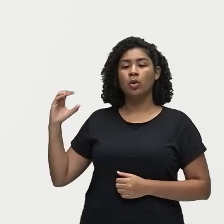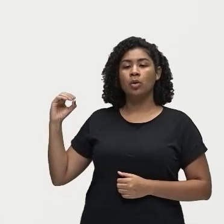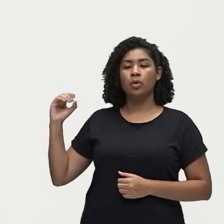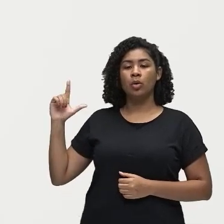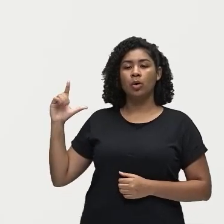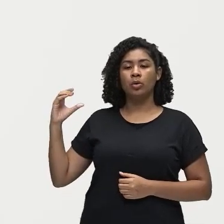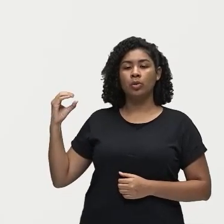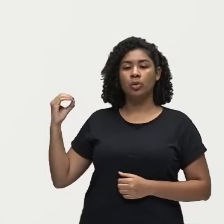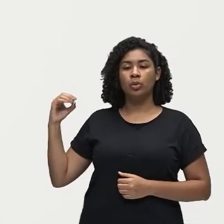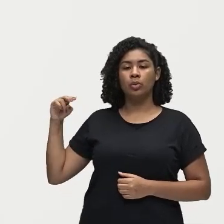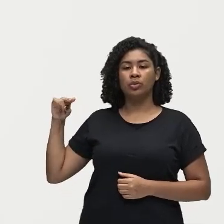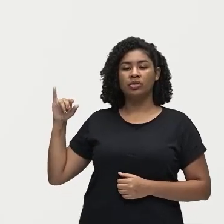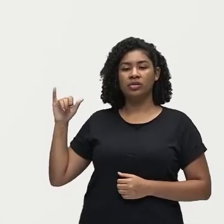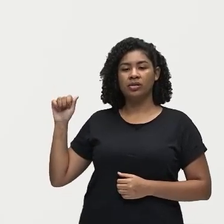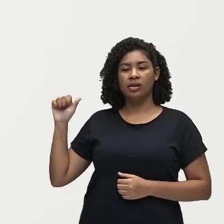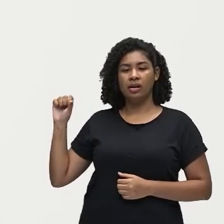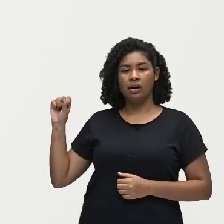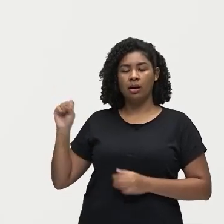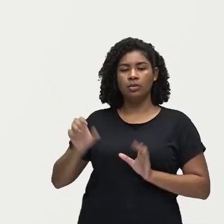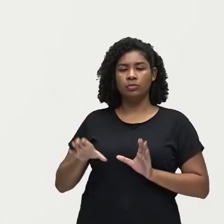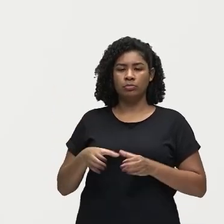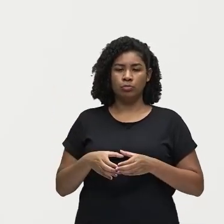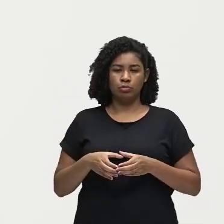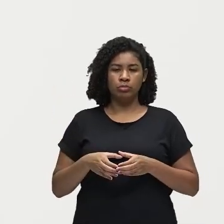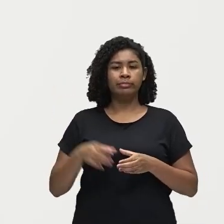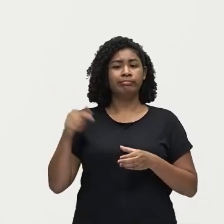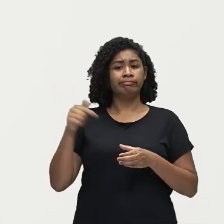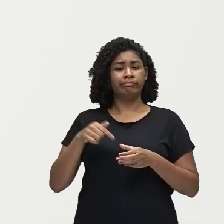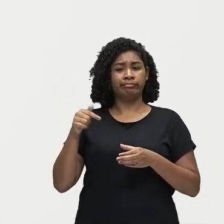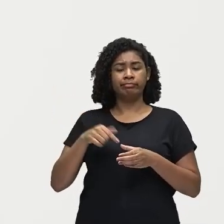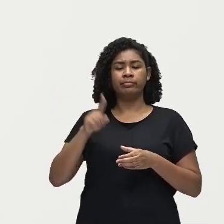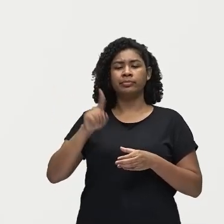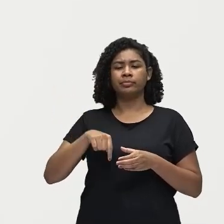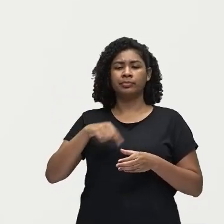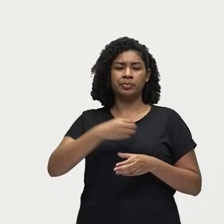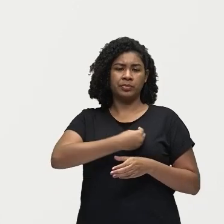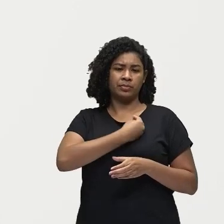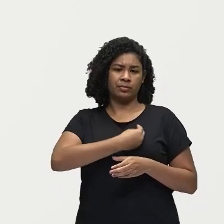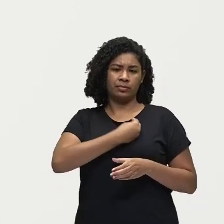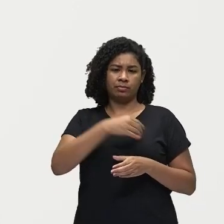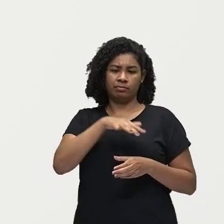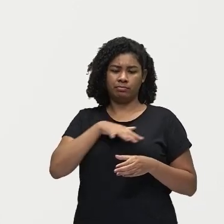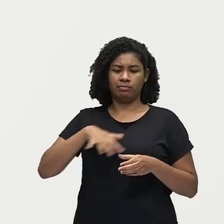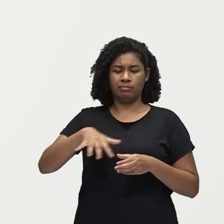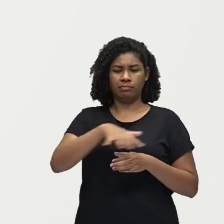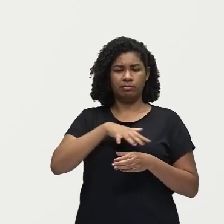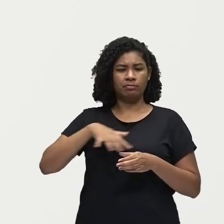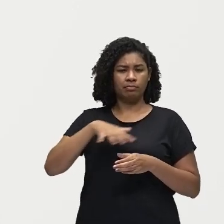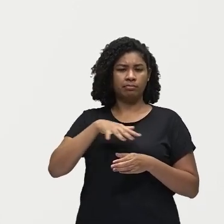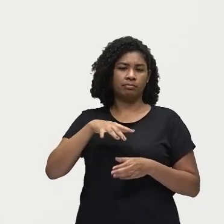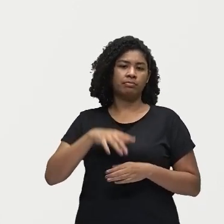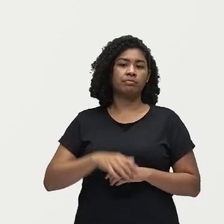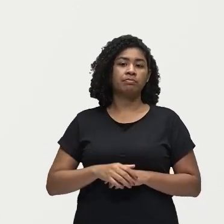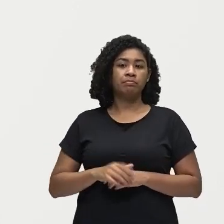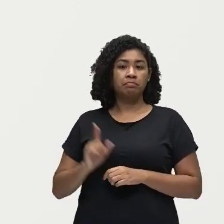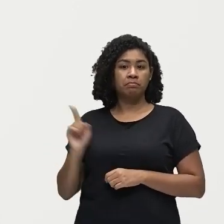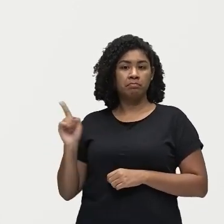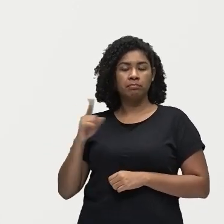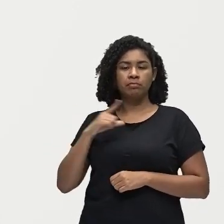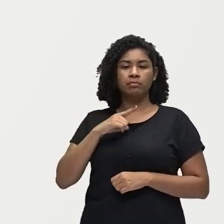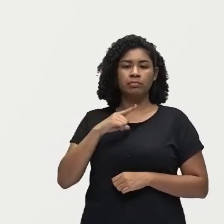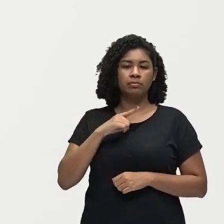As colônias são formadas por organismos uni- ou pluricelulares que